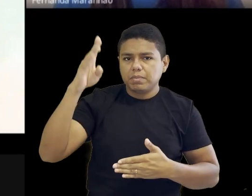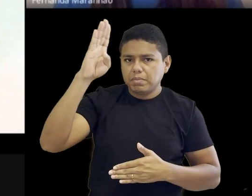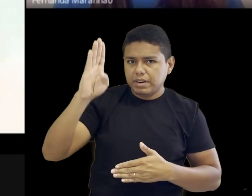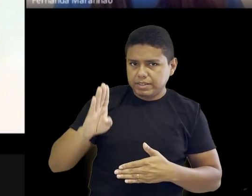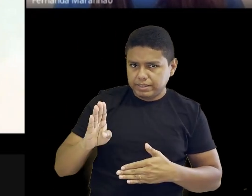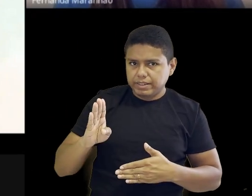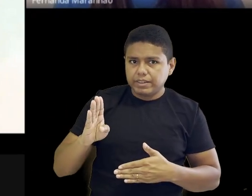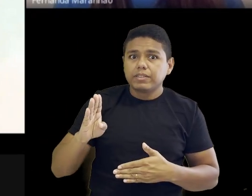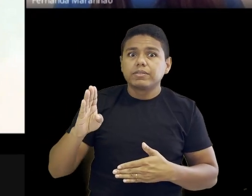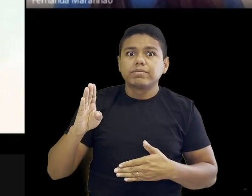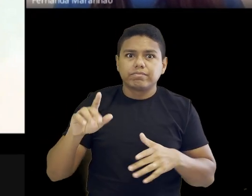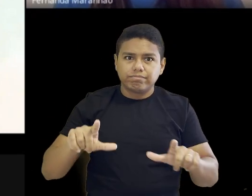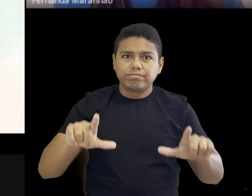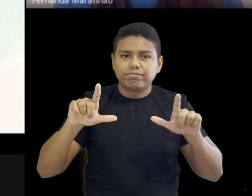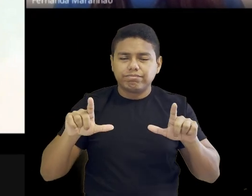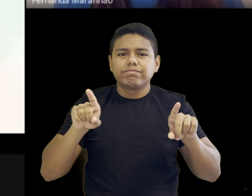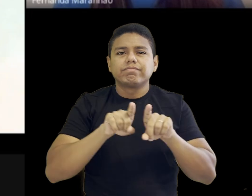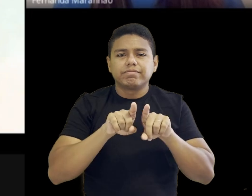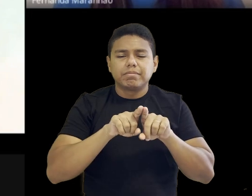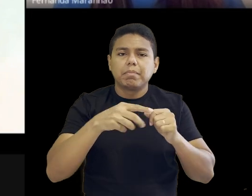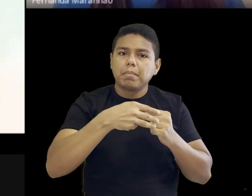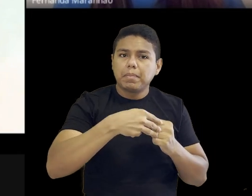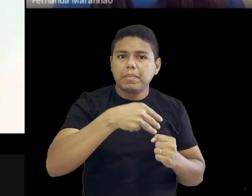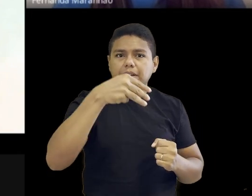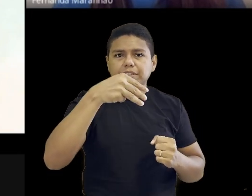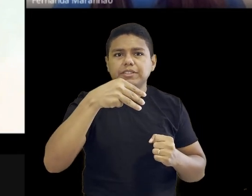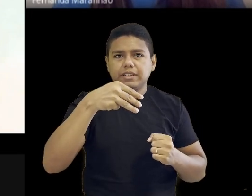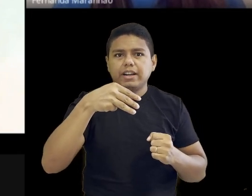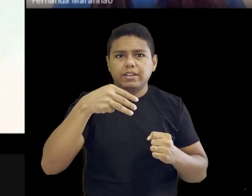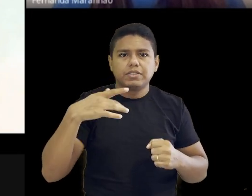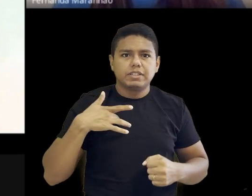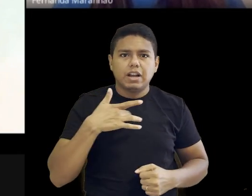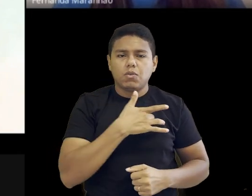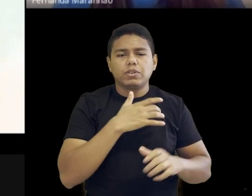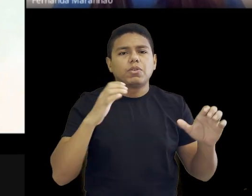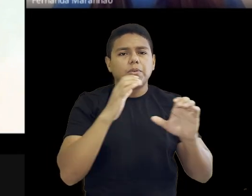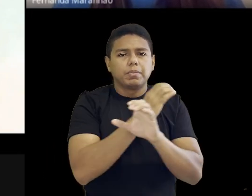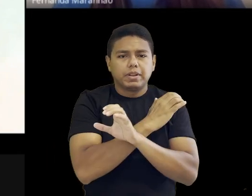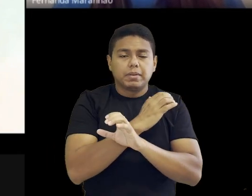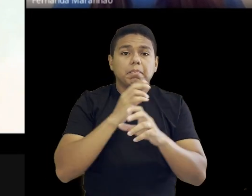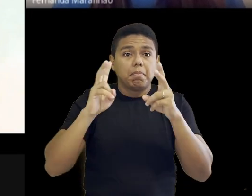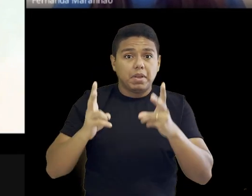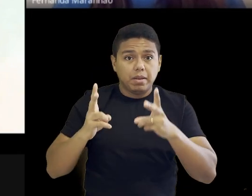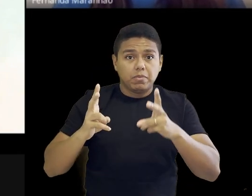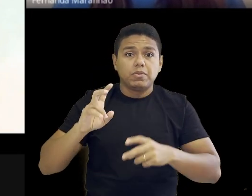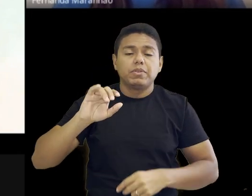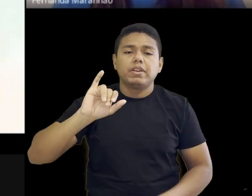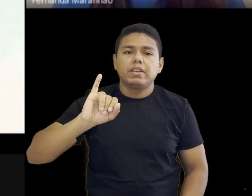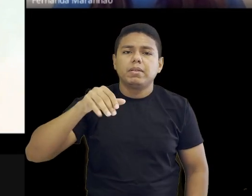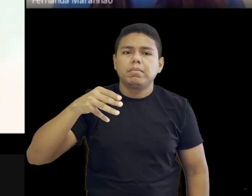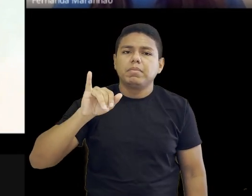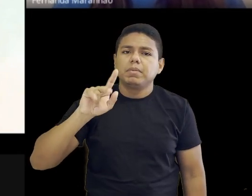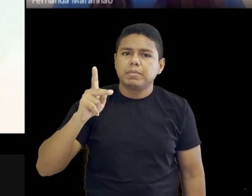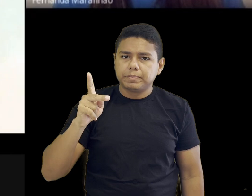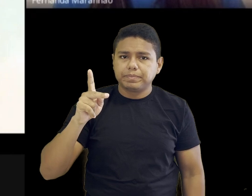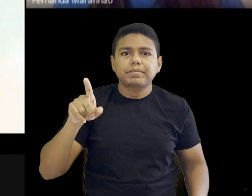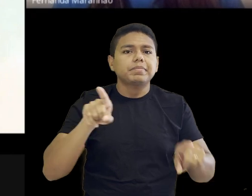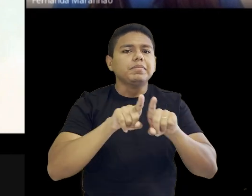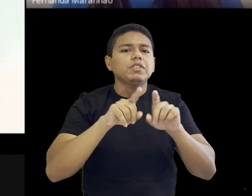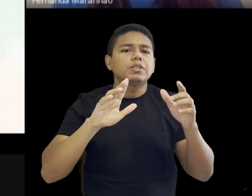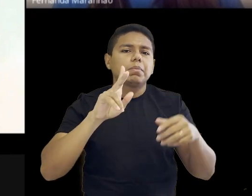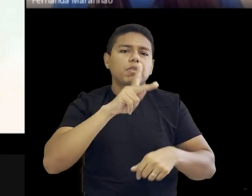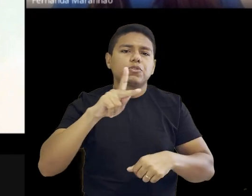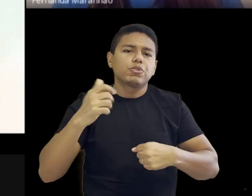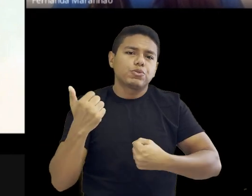de Radiologia e AMB. Tenho mestrado em saúde integral também pelo IMIP. Já atuei como professora substituta